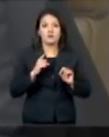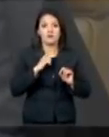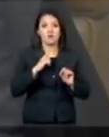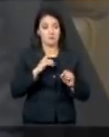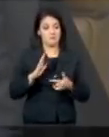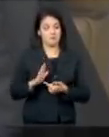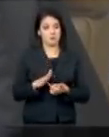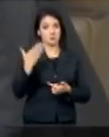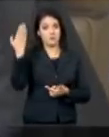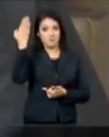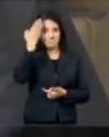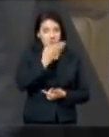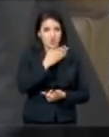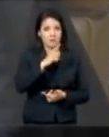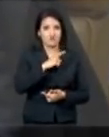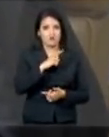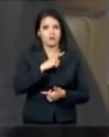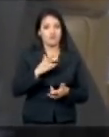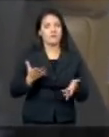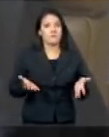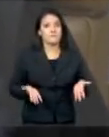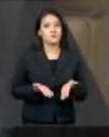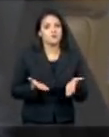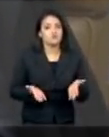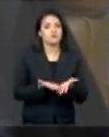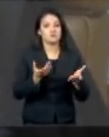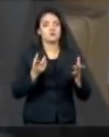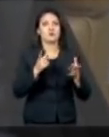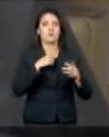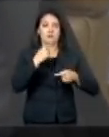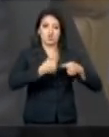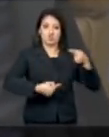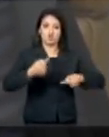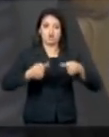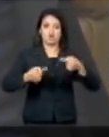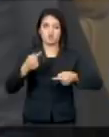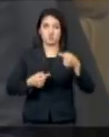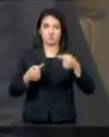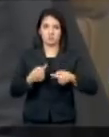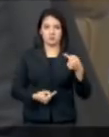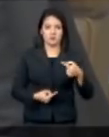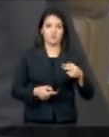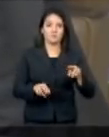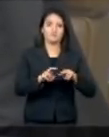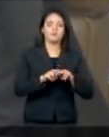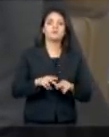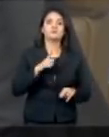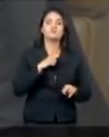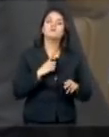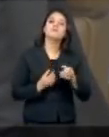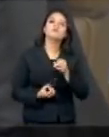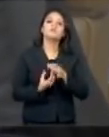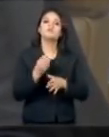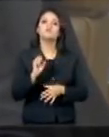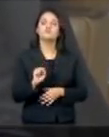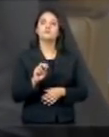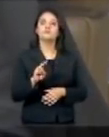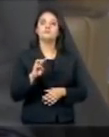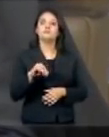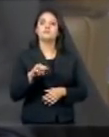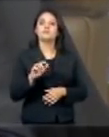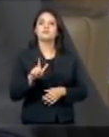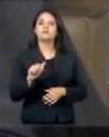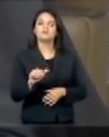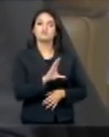a própria é discussão de que resultou a formulação das uma iniciativa da comissão de